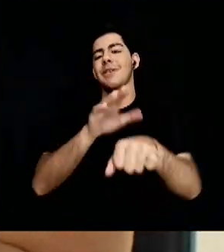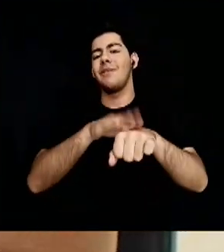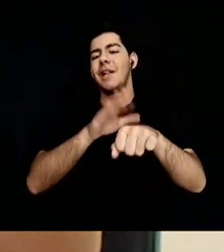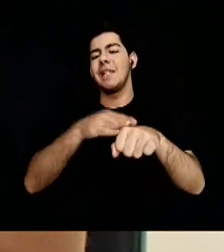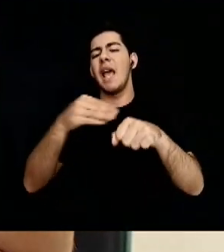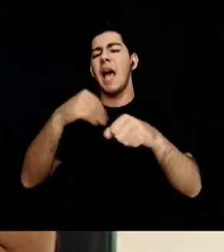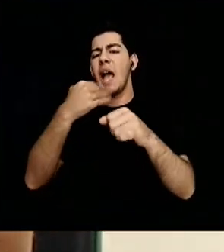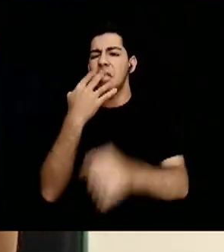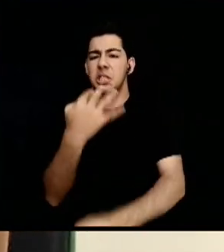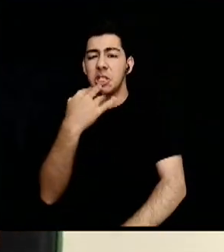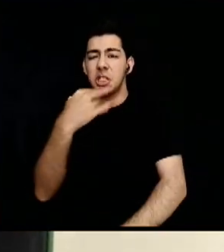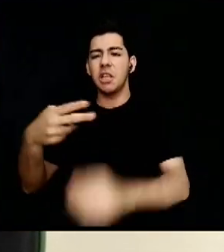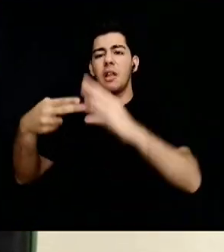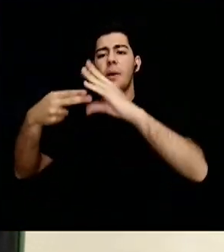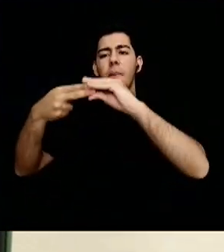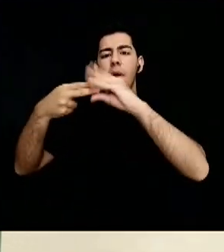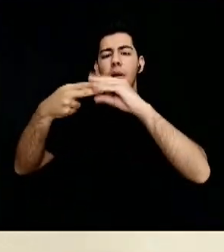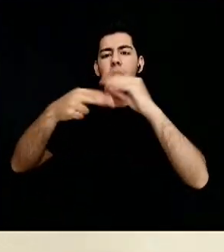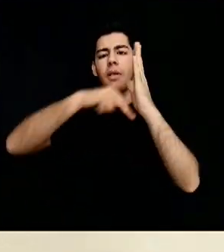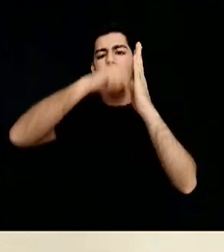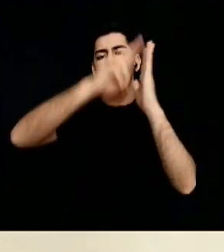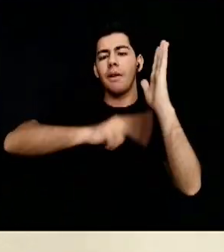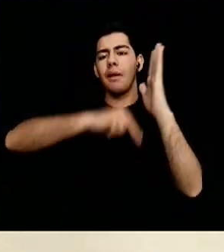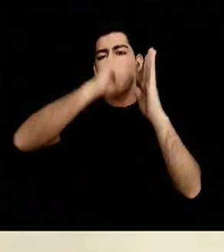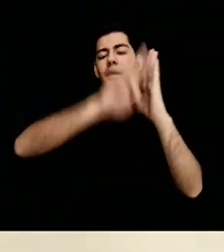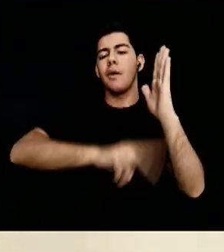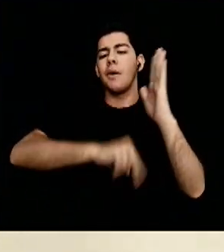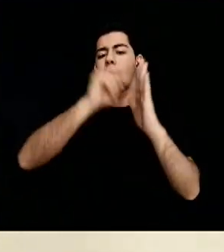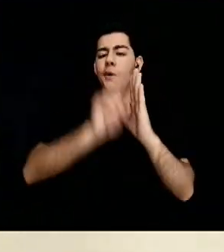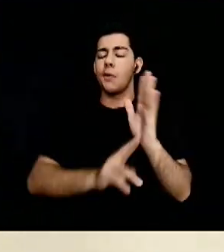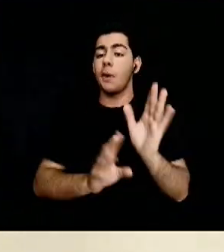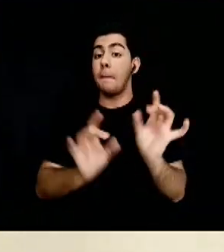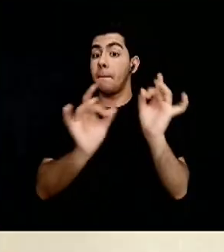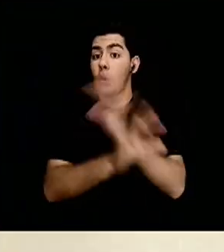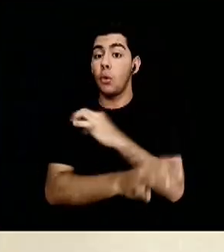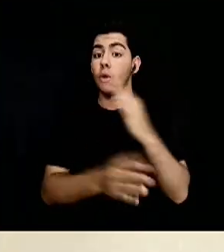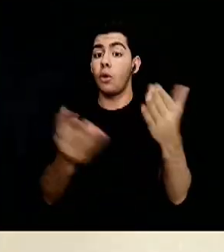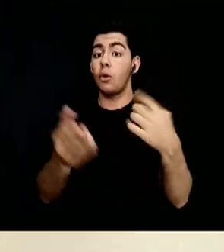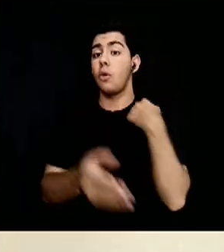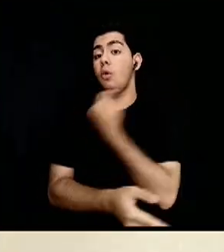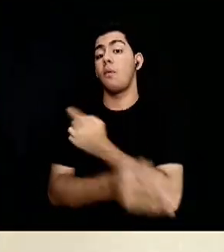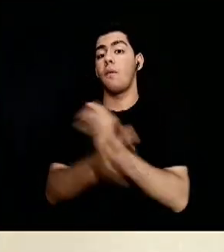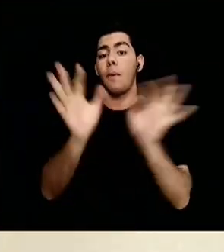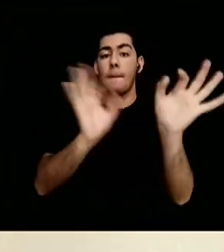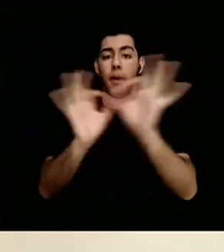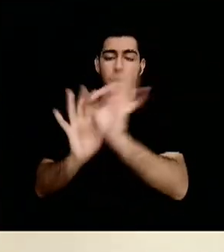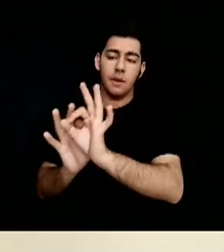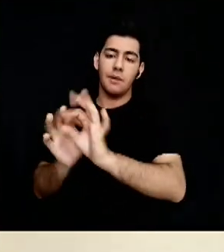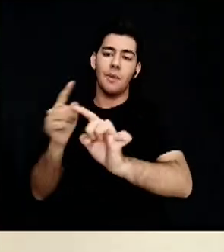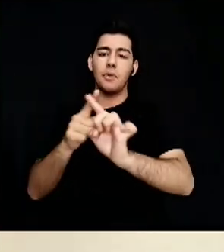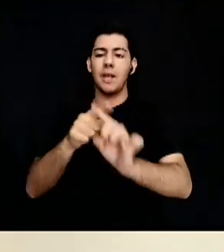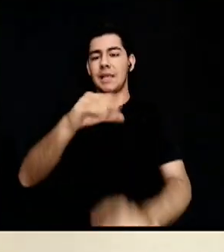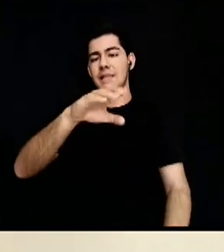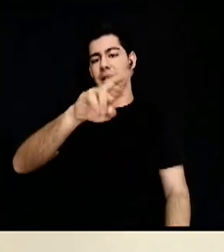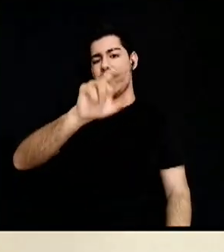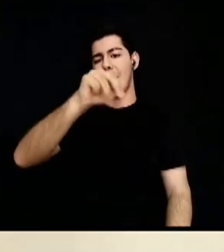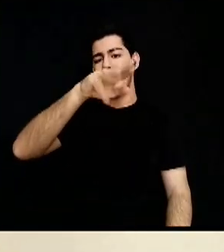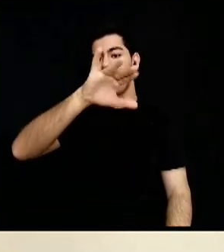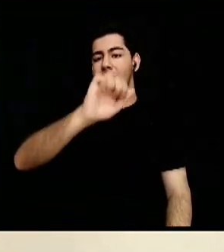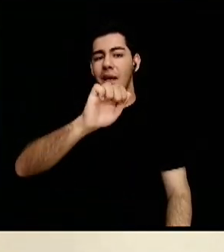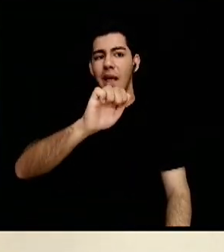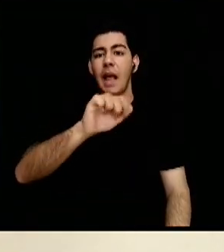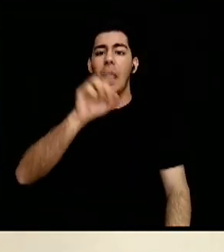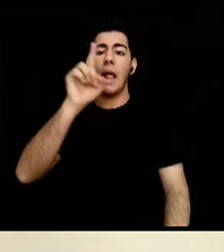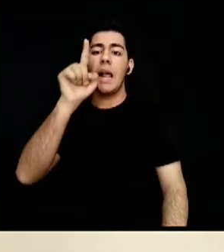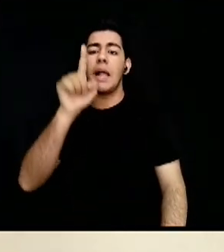Feito isso, nós vamos preparar a nossa peça. A cerâmica, ela é um material muito poroso, então ele